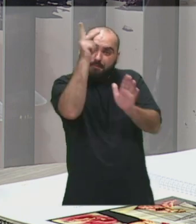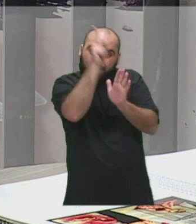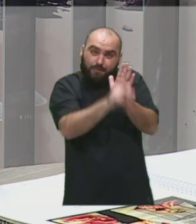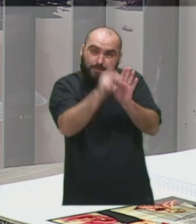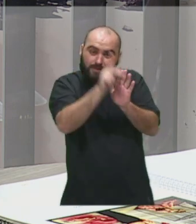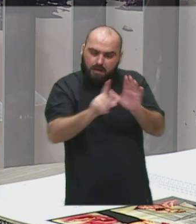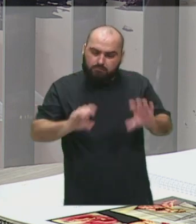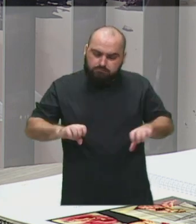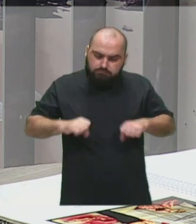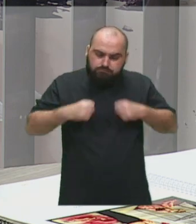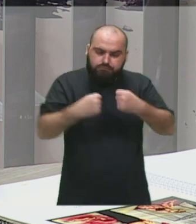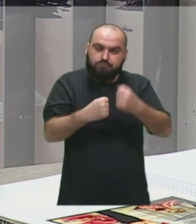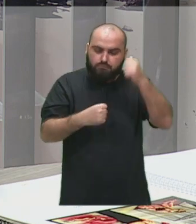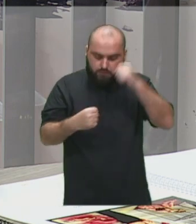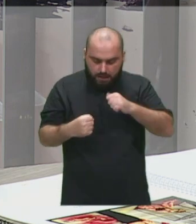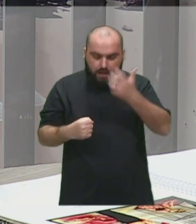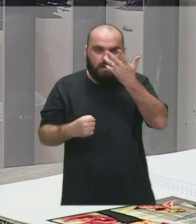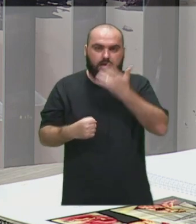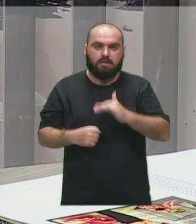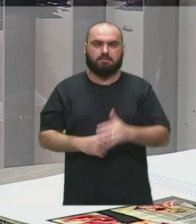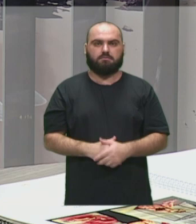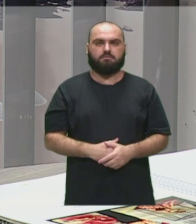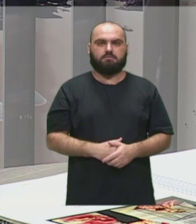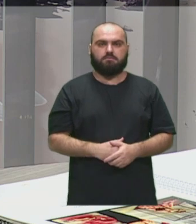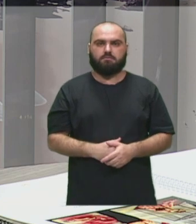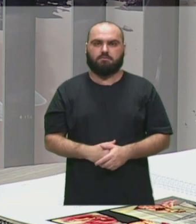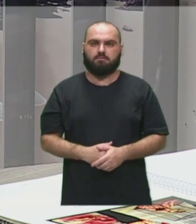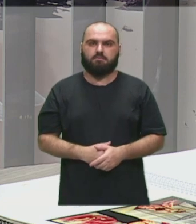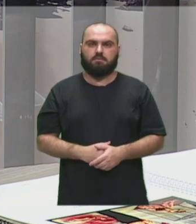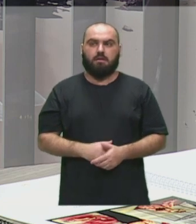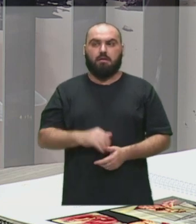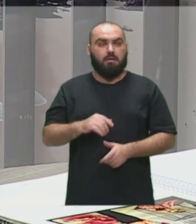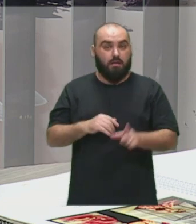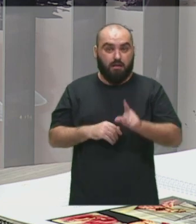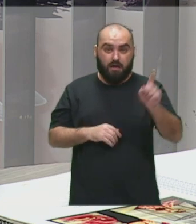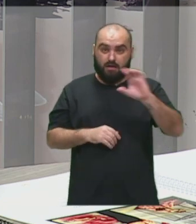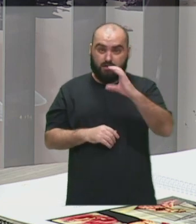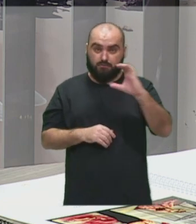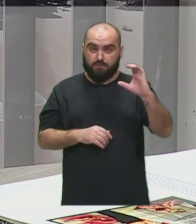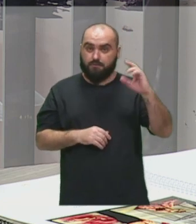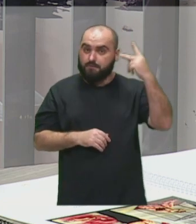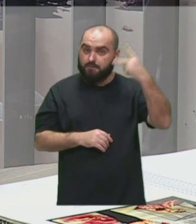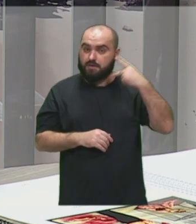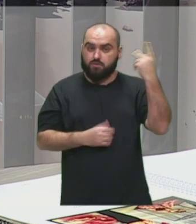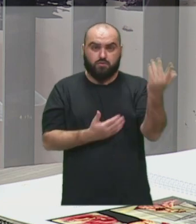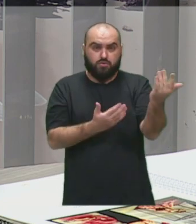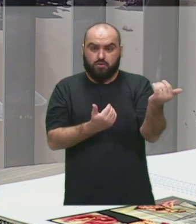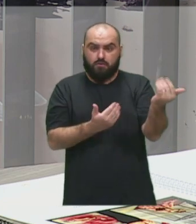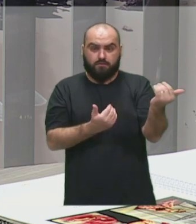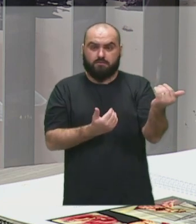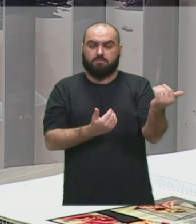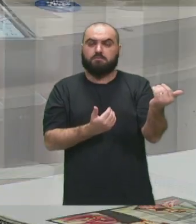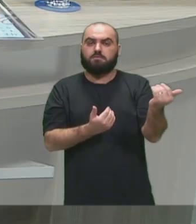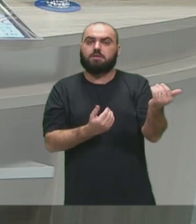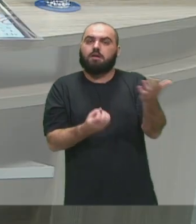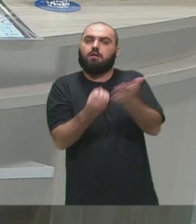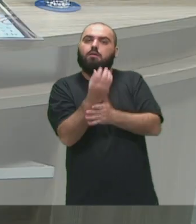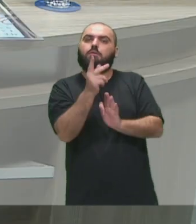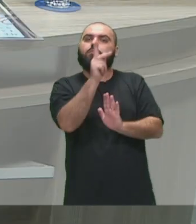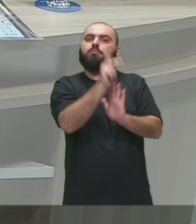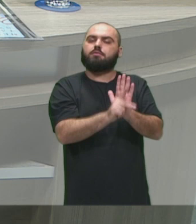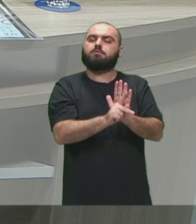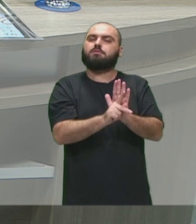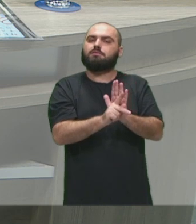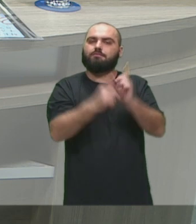mulher, da criança, né? Lá em Camboriú, um vereador muito jovem, ele criou um projeto para falar